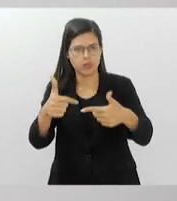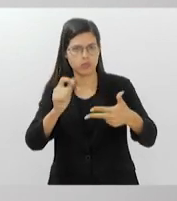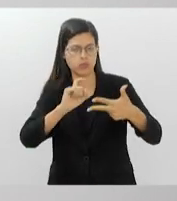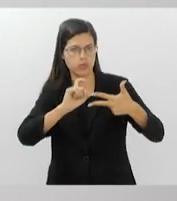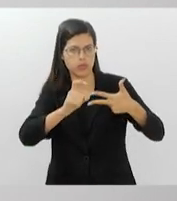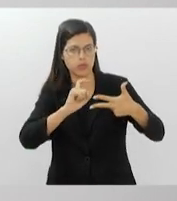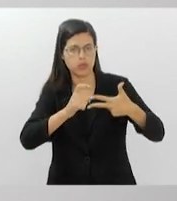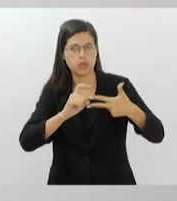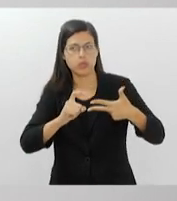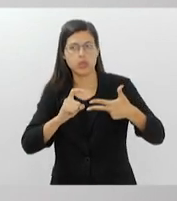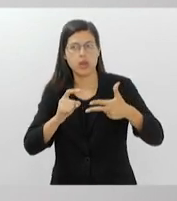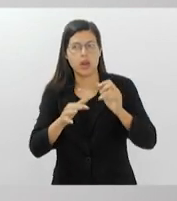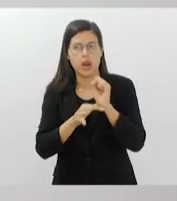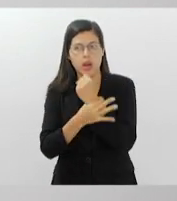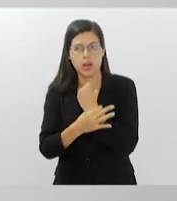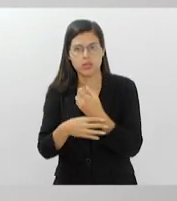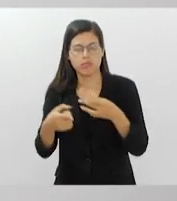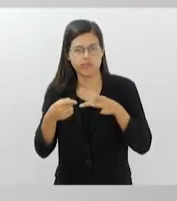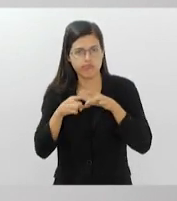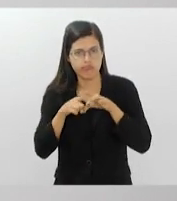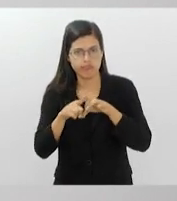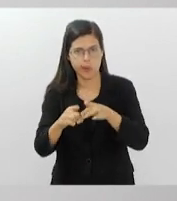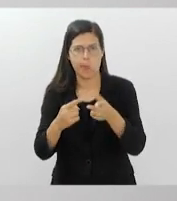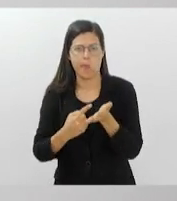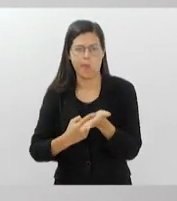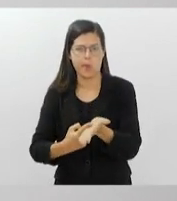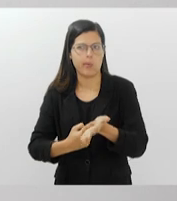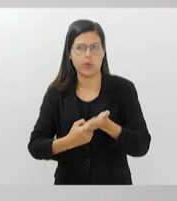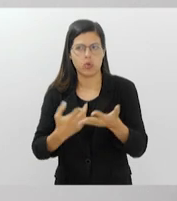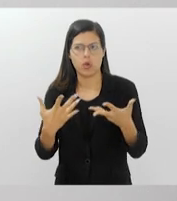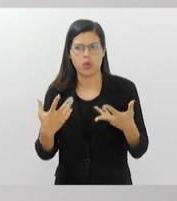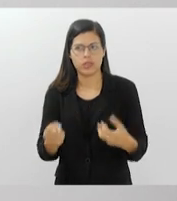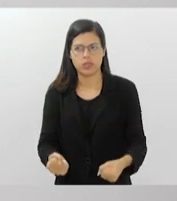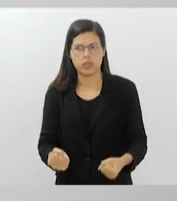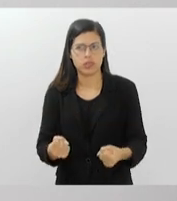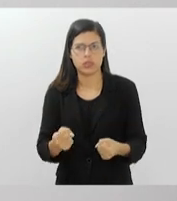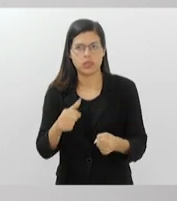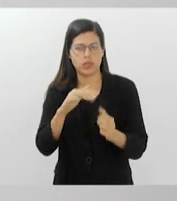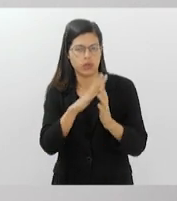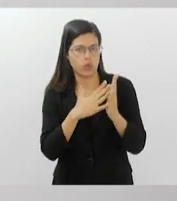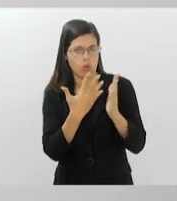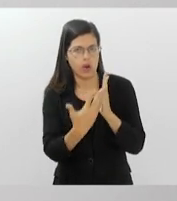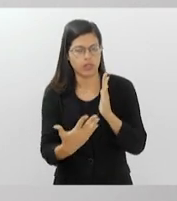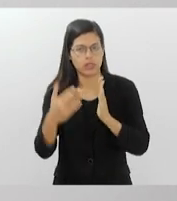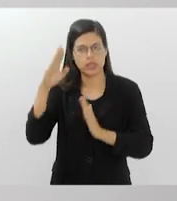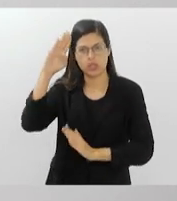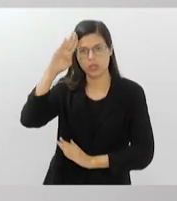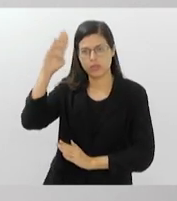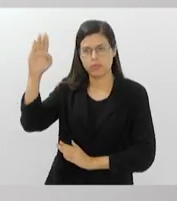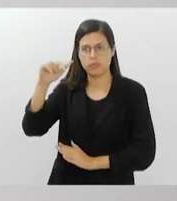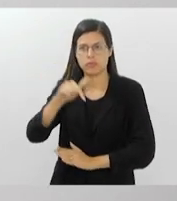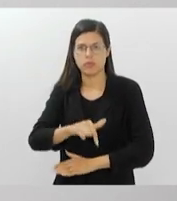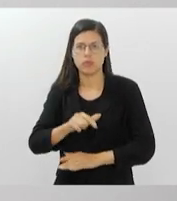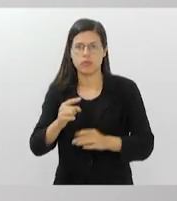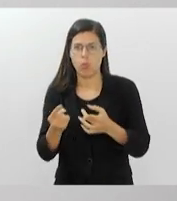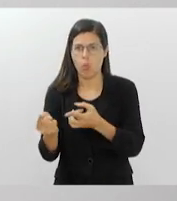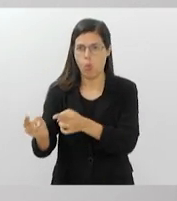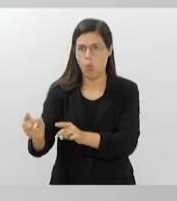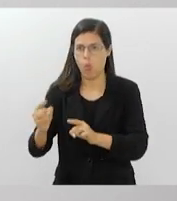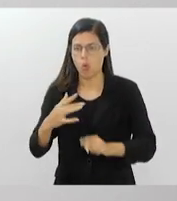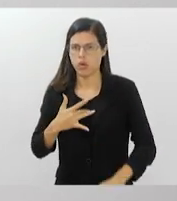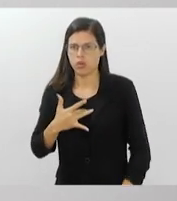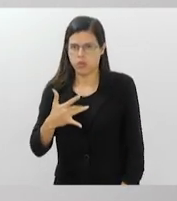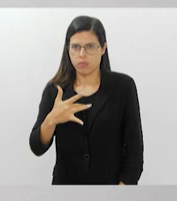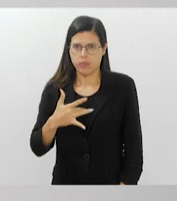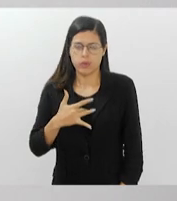garantir que estejam alinhadas aos compromissos assumidos e de acordo com a agenda de priorização do enfrentamento à tuberculose